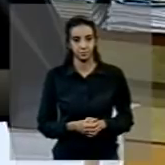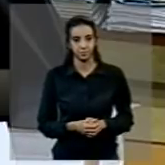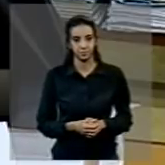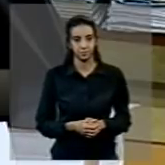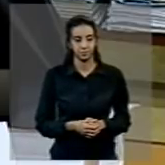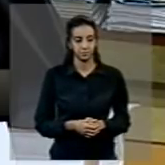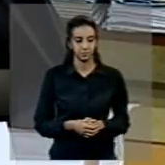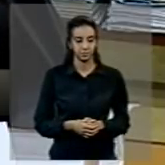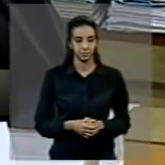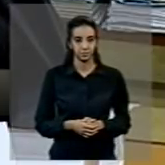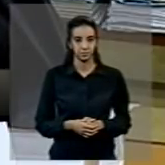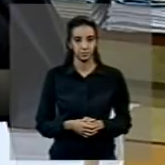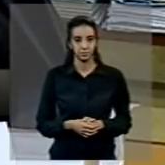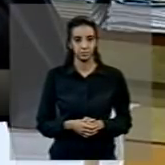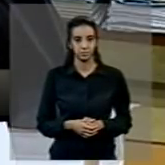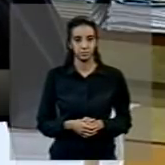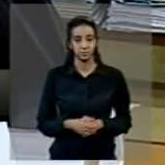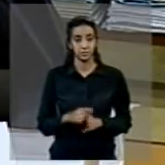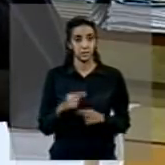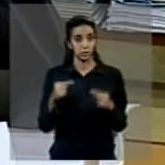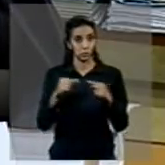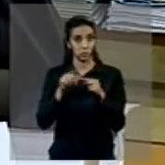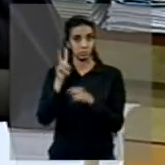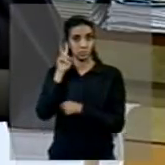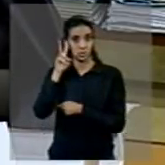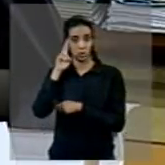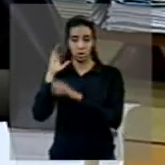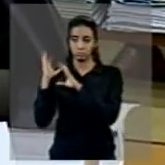colocação devida histórica, foi